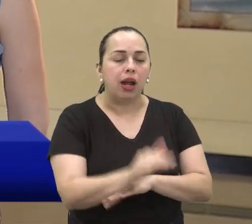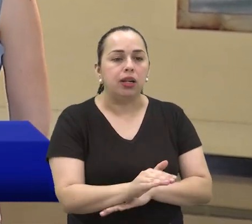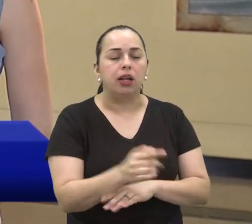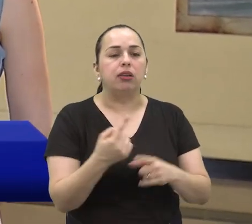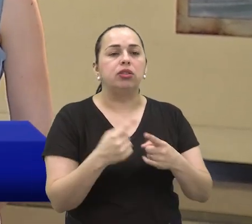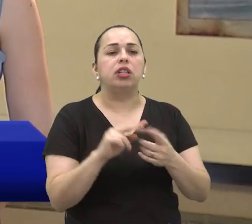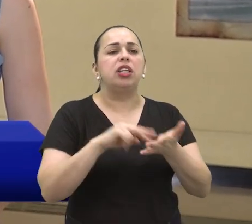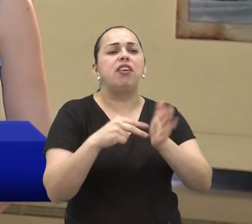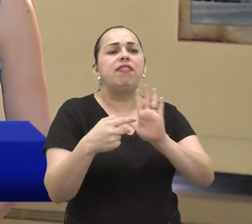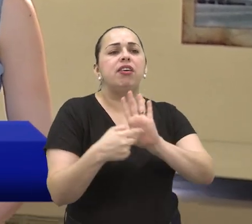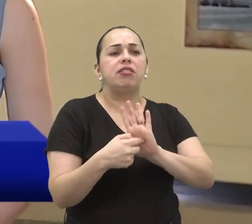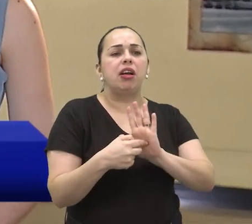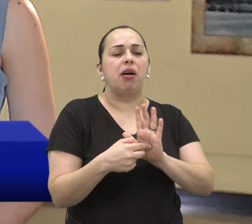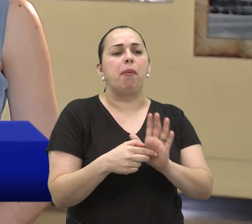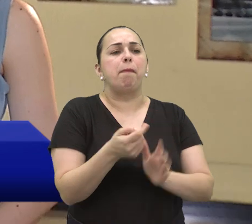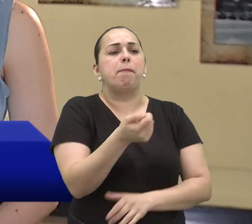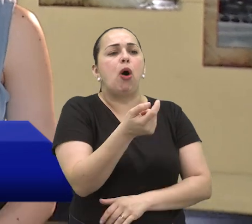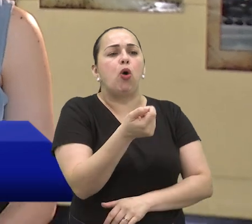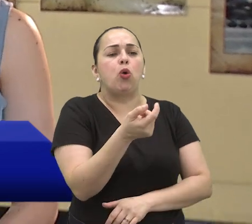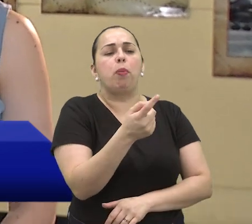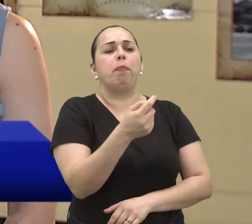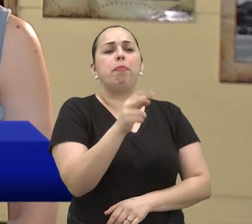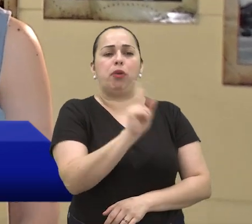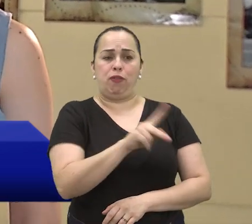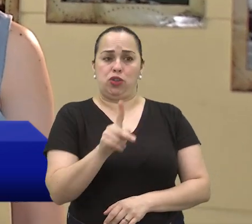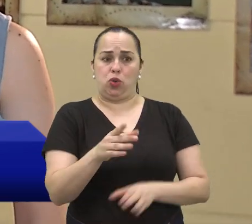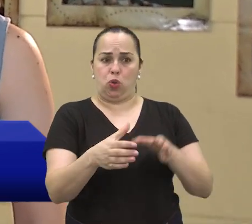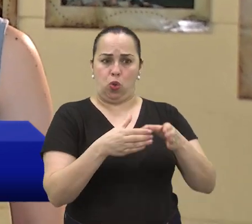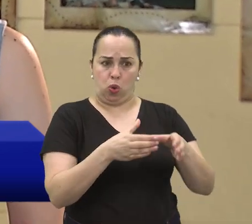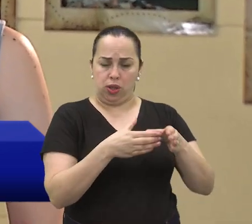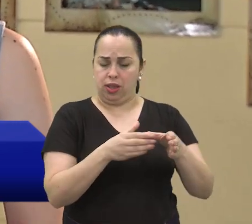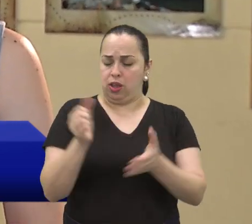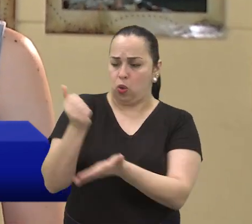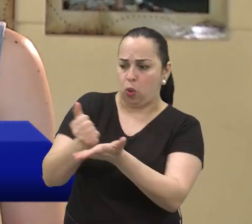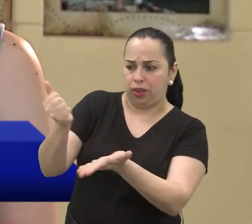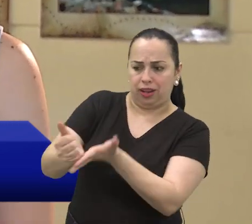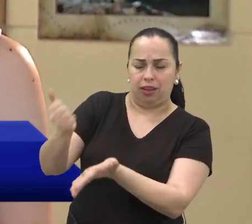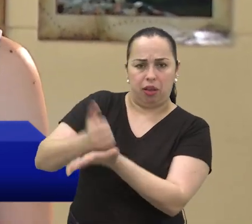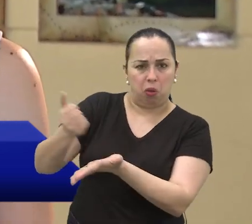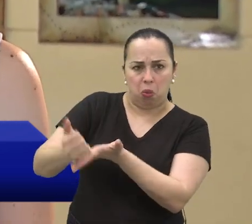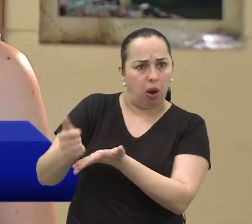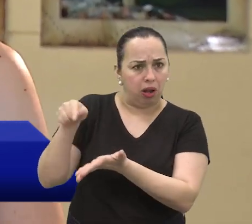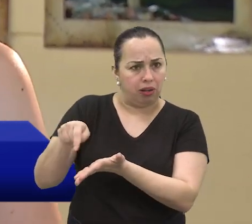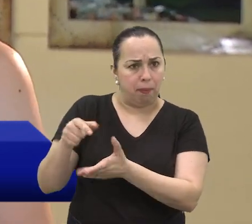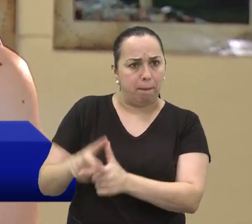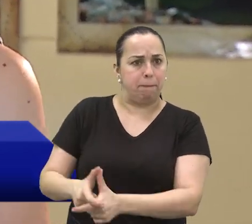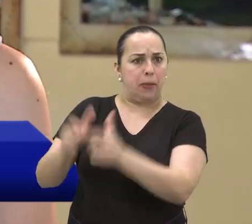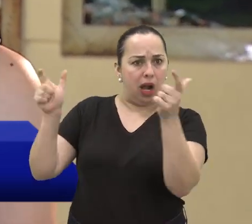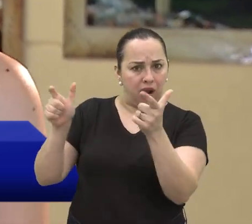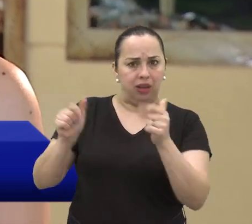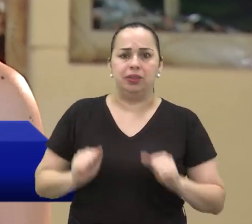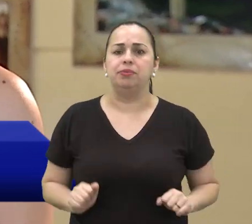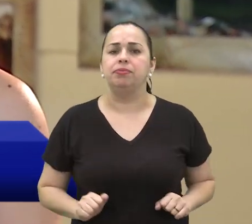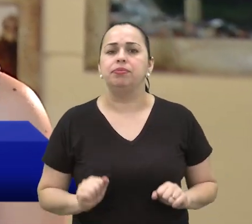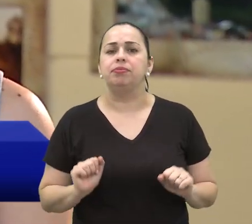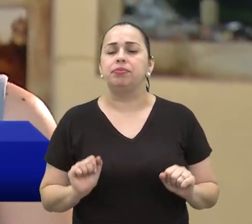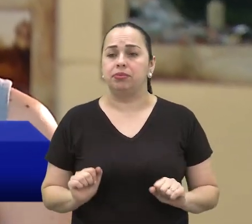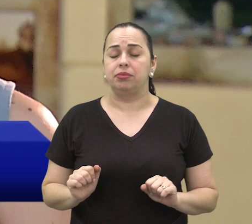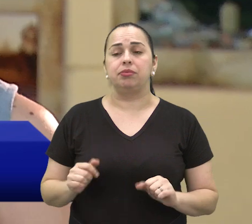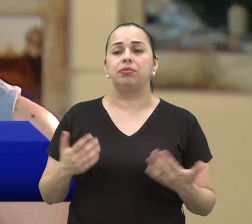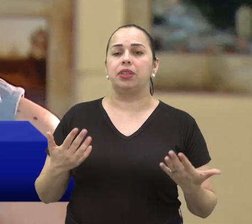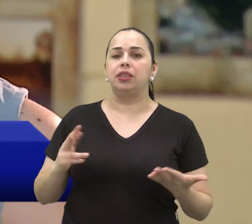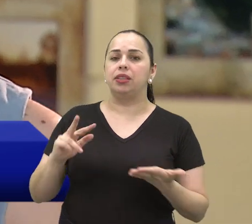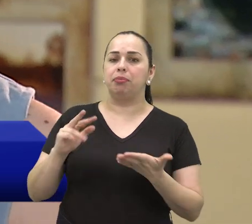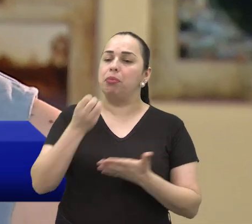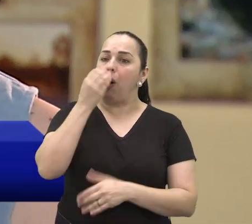que esse número representa, né? Menos professores concursados e mais professores contratados de forma temporária. Boa tarde. Esses números